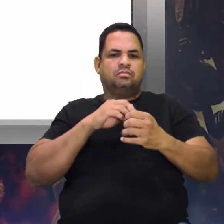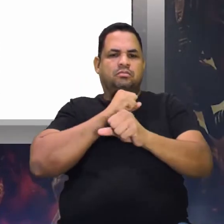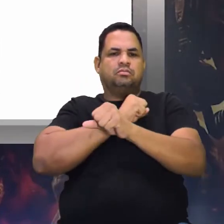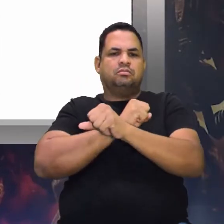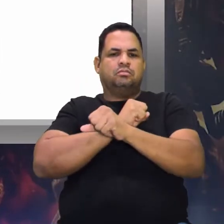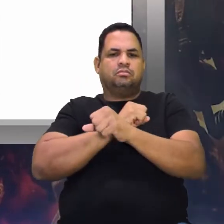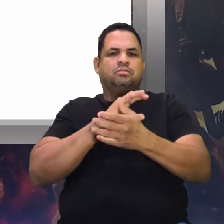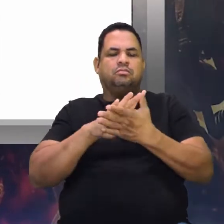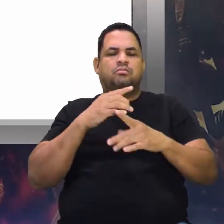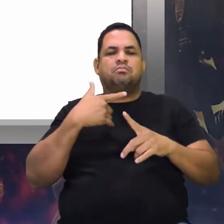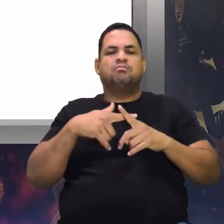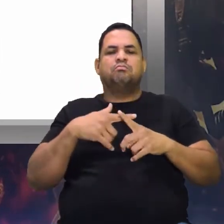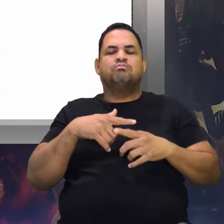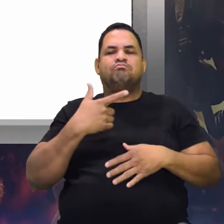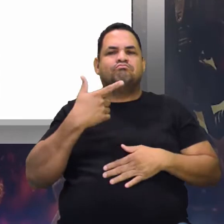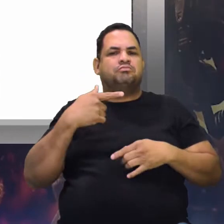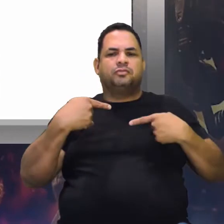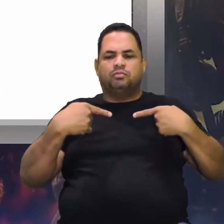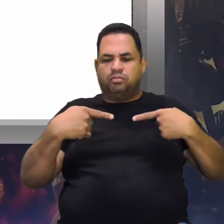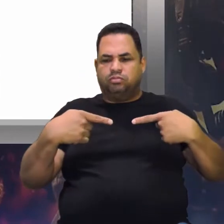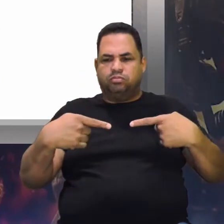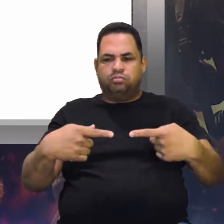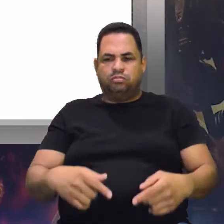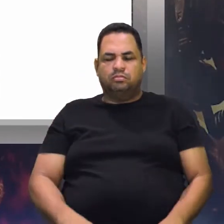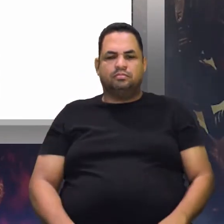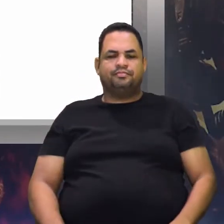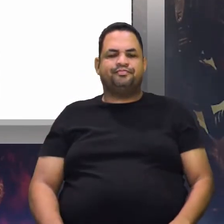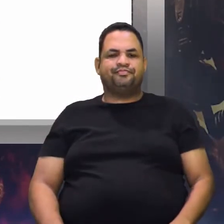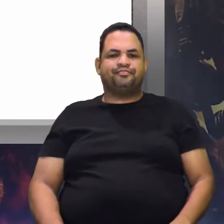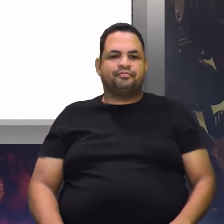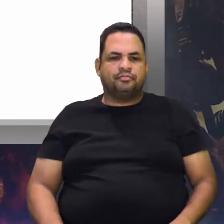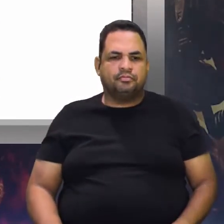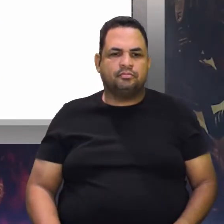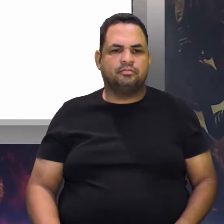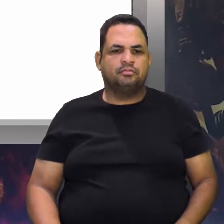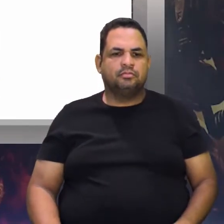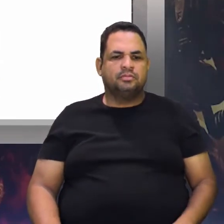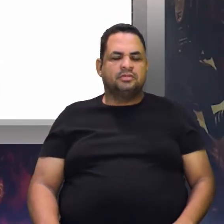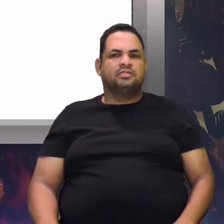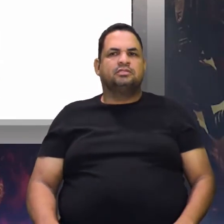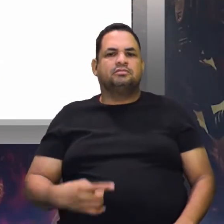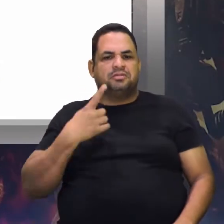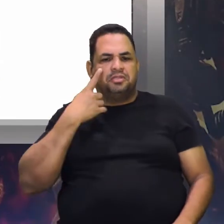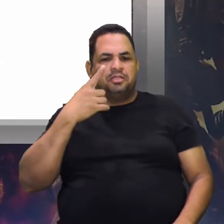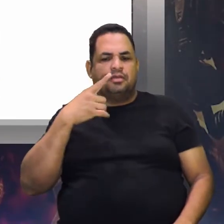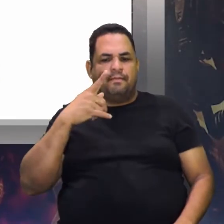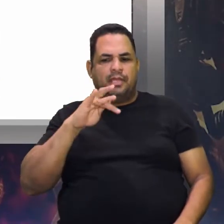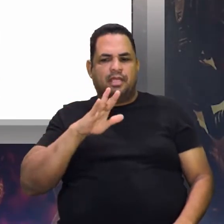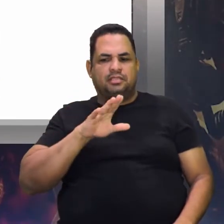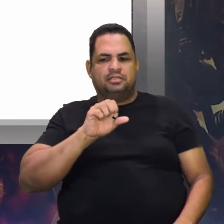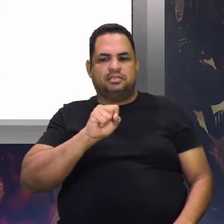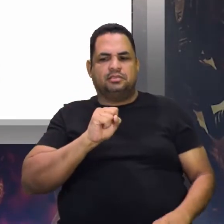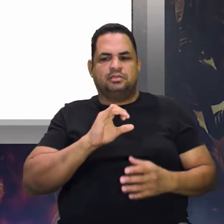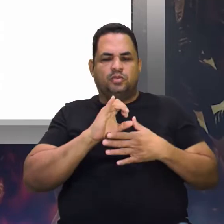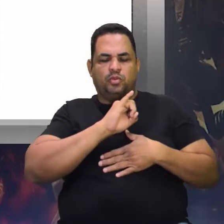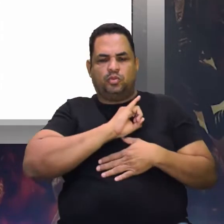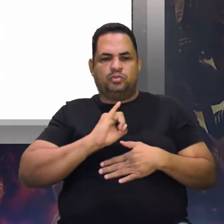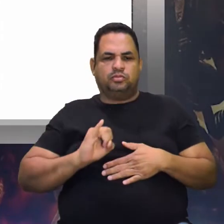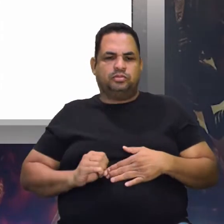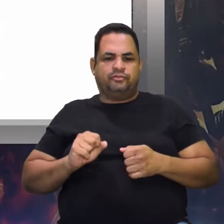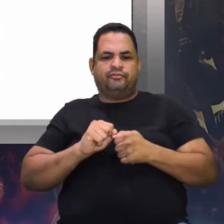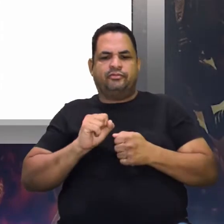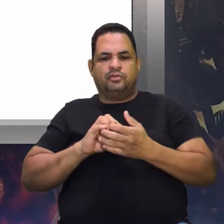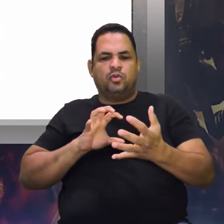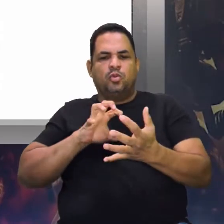não se tinha tantas guerras. Porque se nós olharmos os persas, o Império Persa, ele foi feito por conquista de guerra.